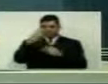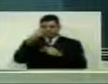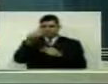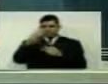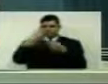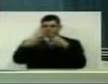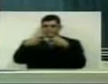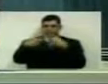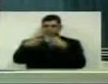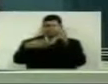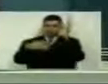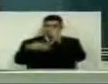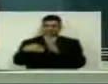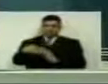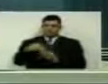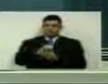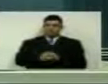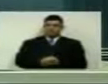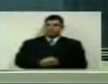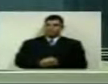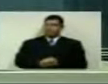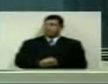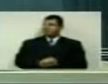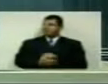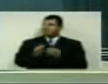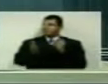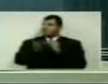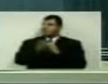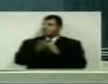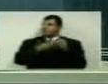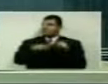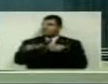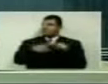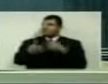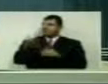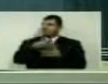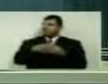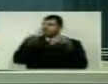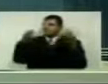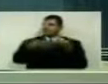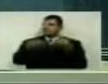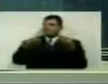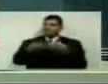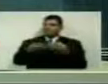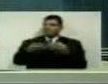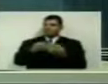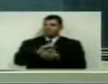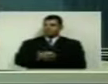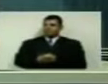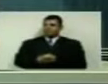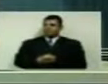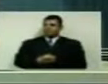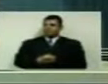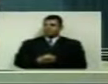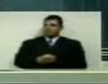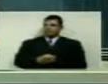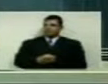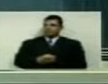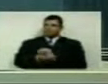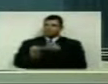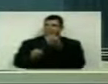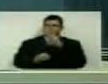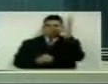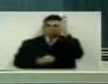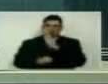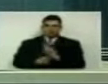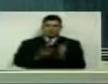e administrativas brasileiras. Falta de transparência e certeza da impunidade. O